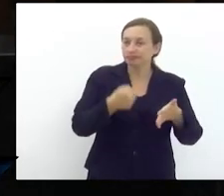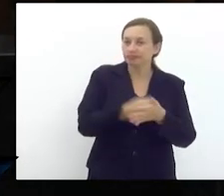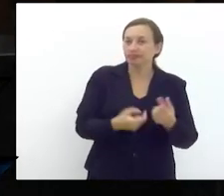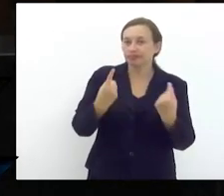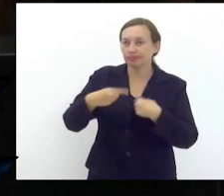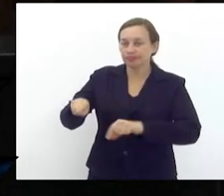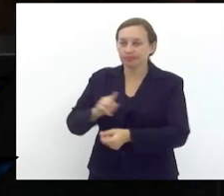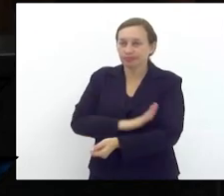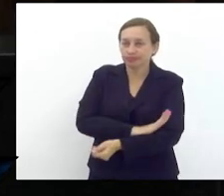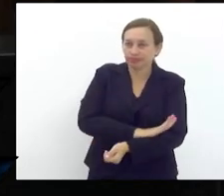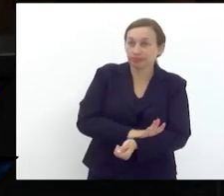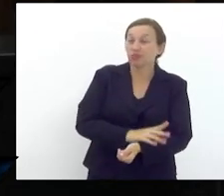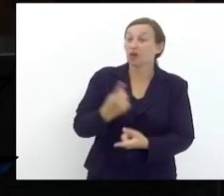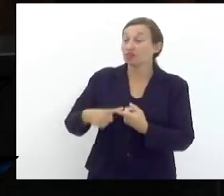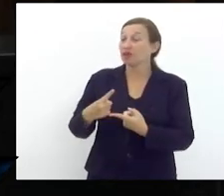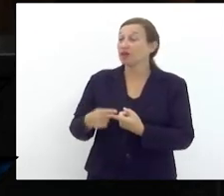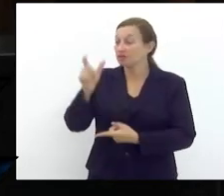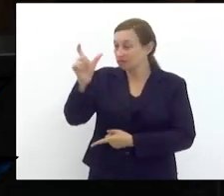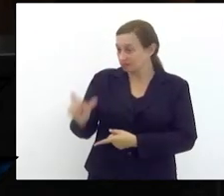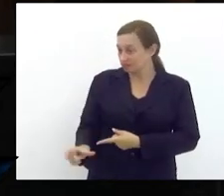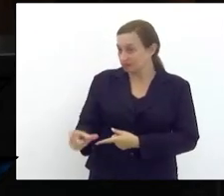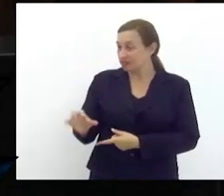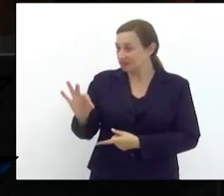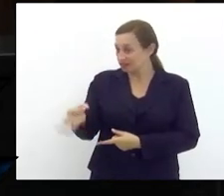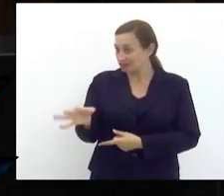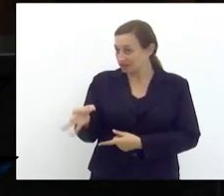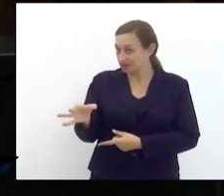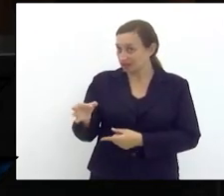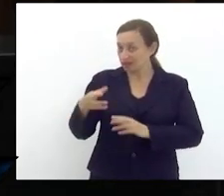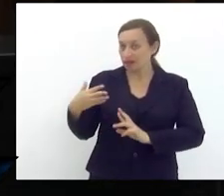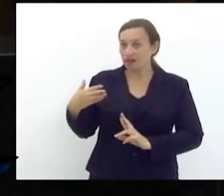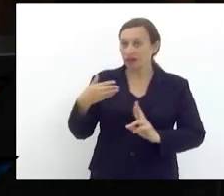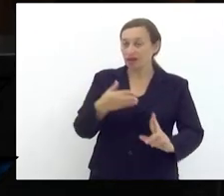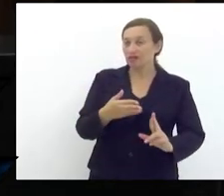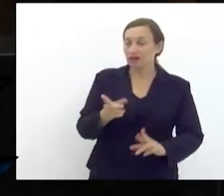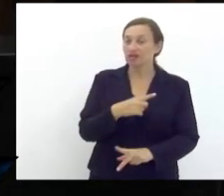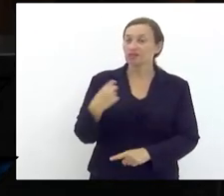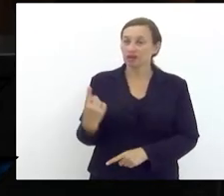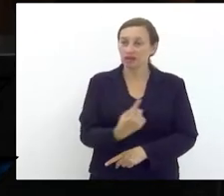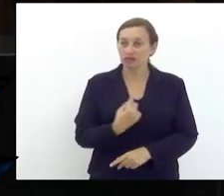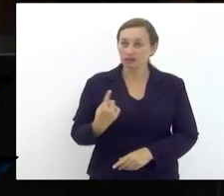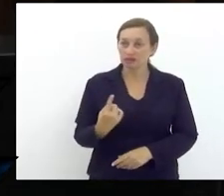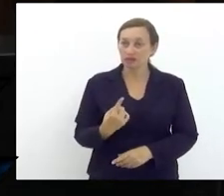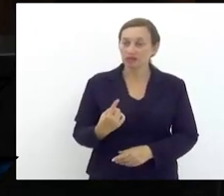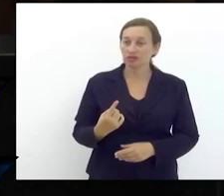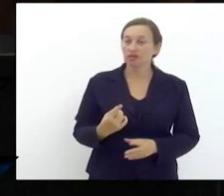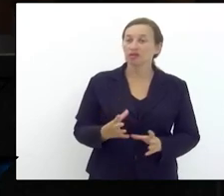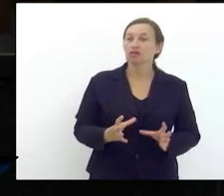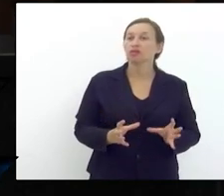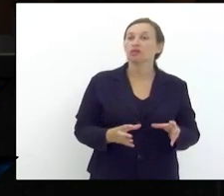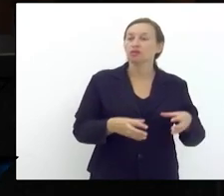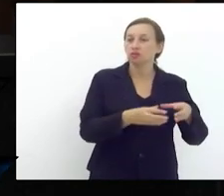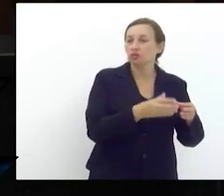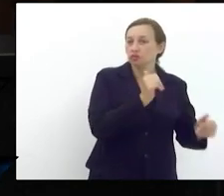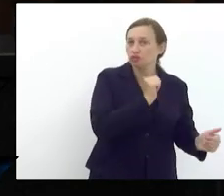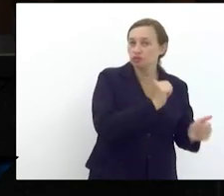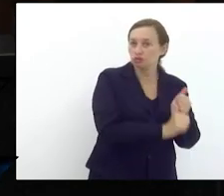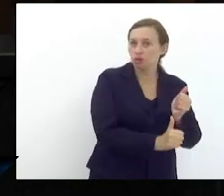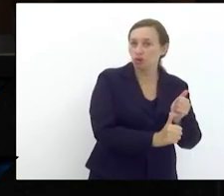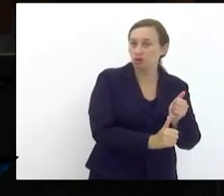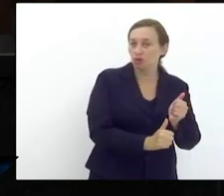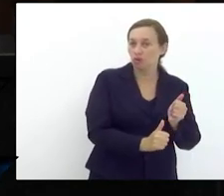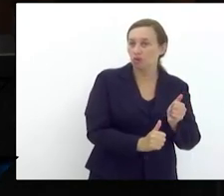o racismo porque ele é evidentemente referência para todos nós seja nos nos no campo de futebol